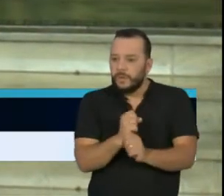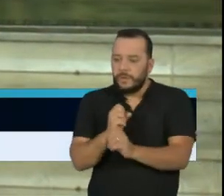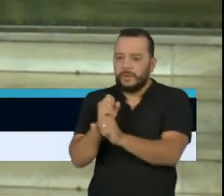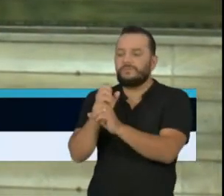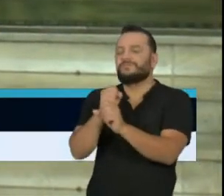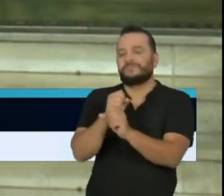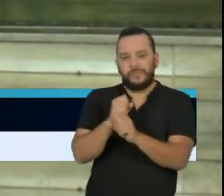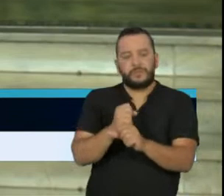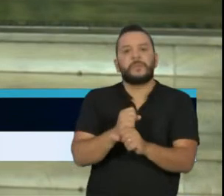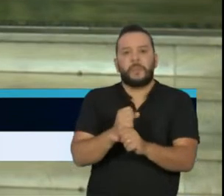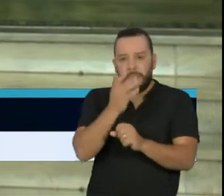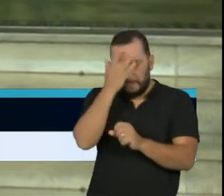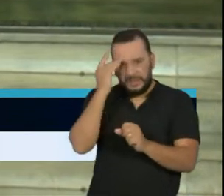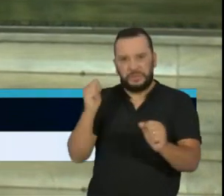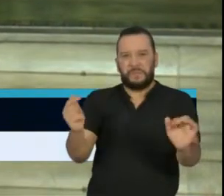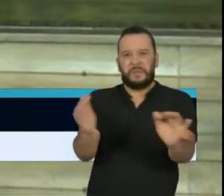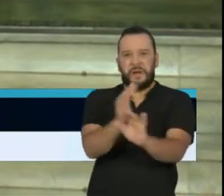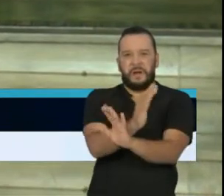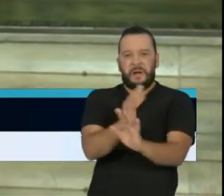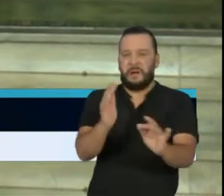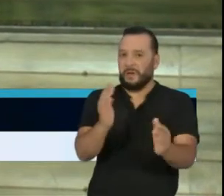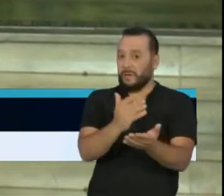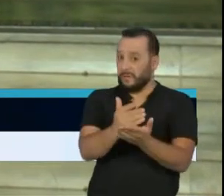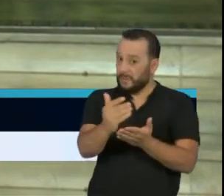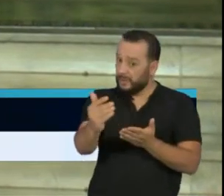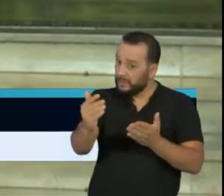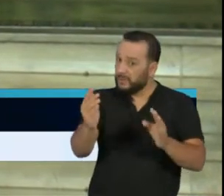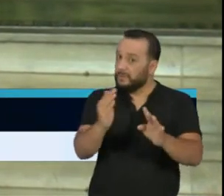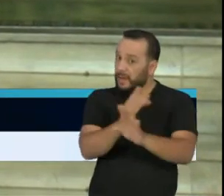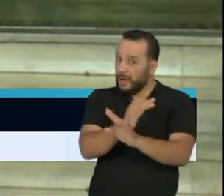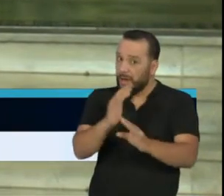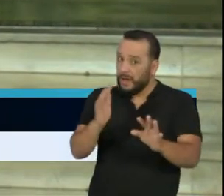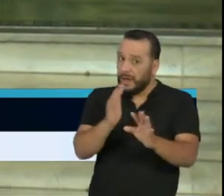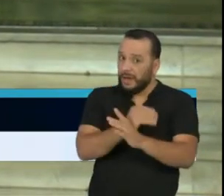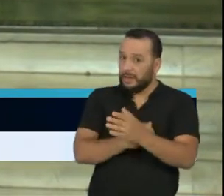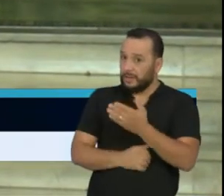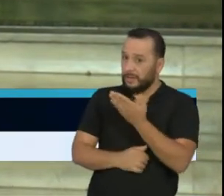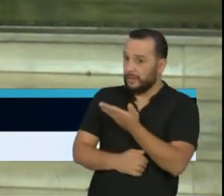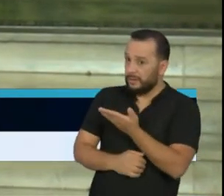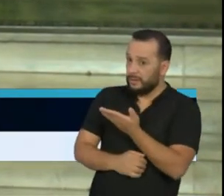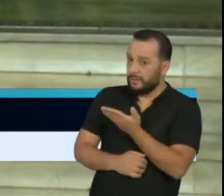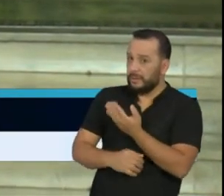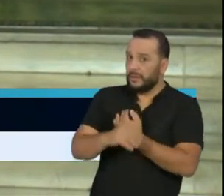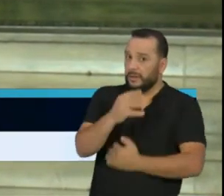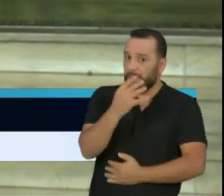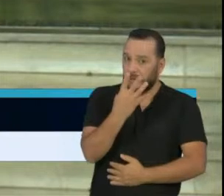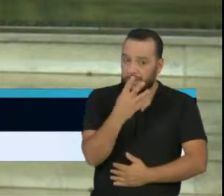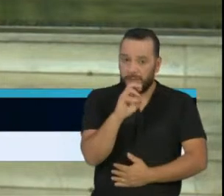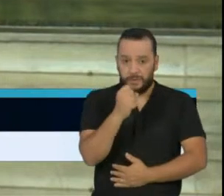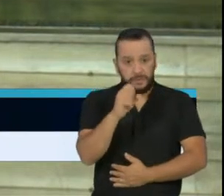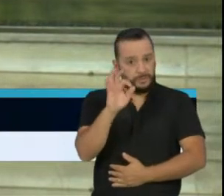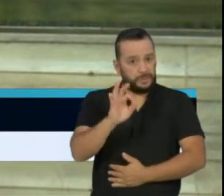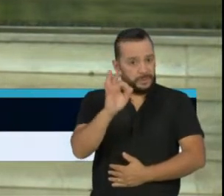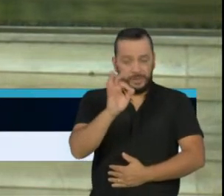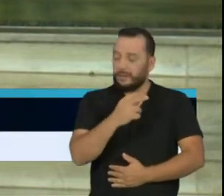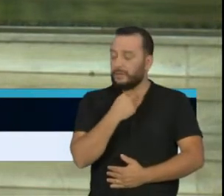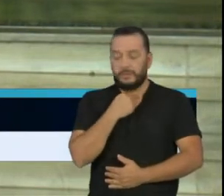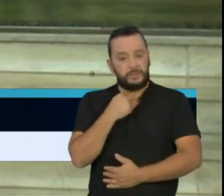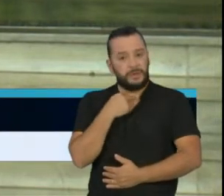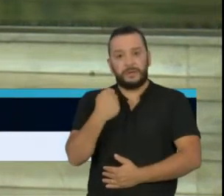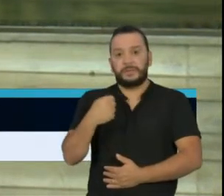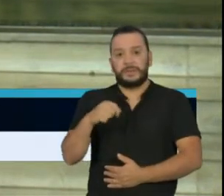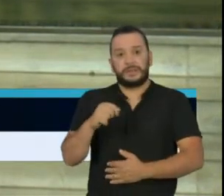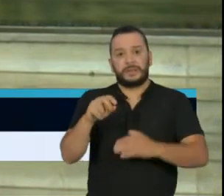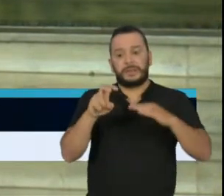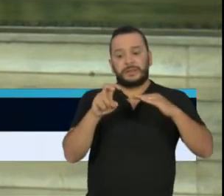isolamento. Portanto, sinal amarelo. Precisamos voltar à taxa acima de 50% e peço a você